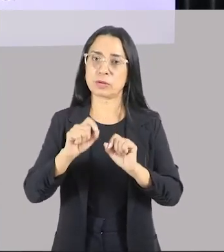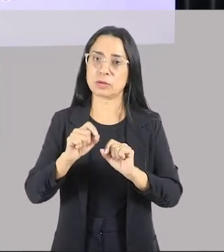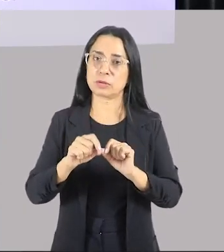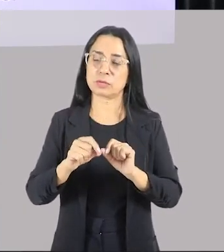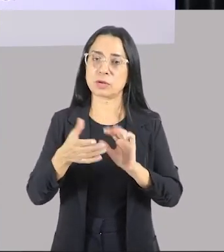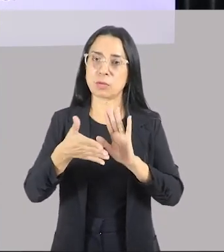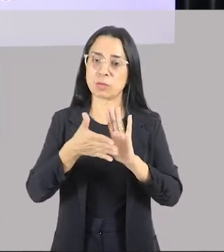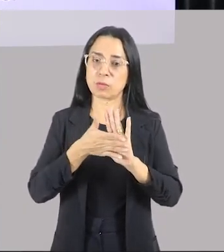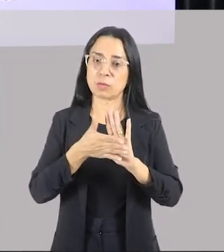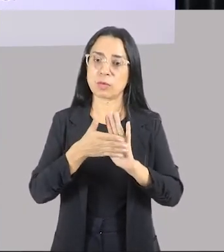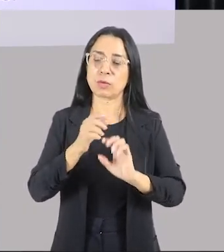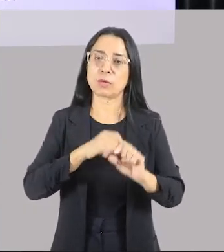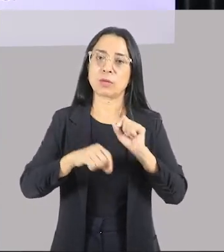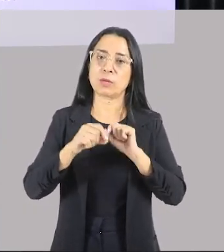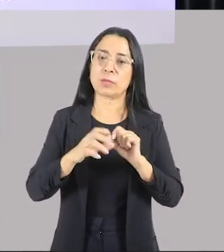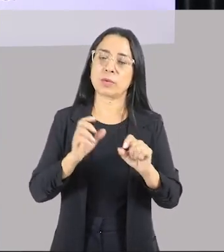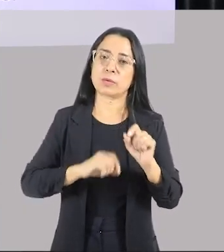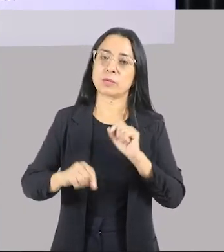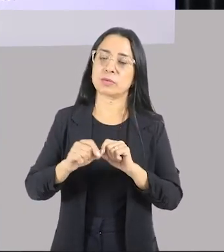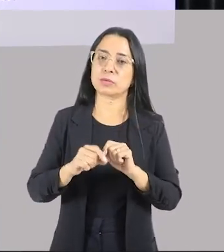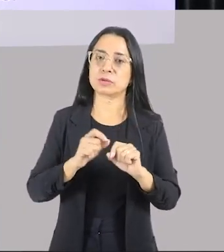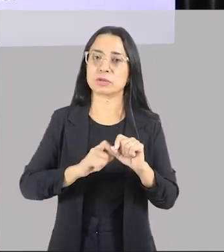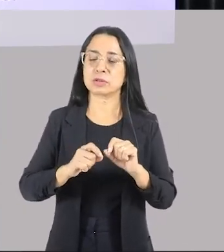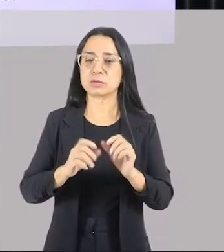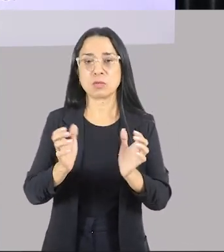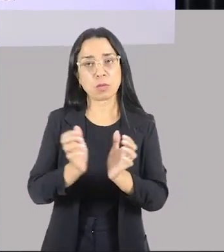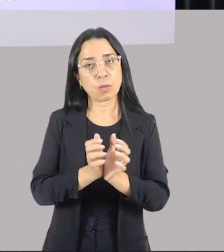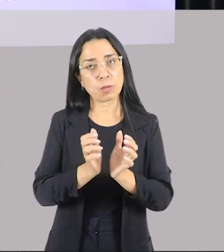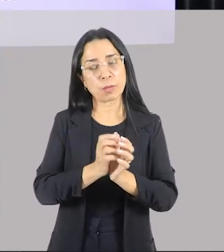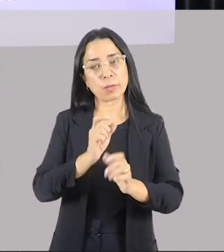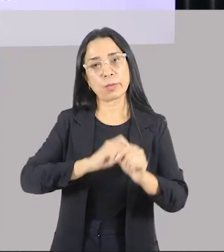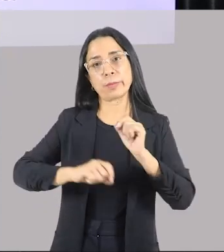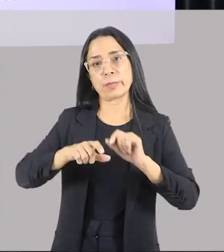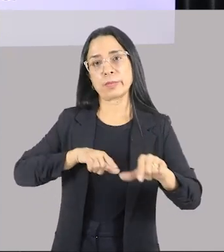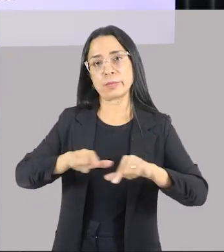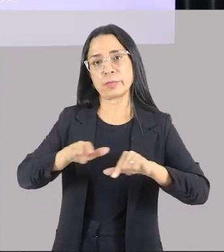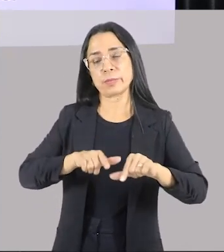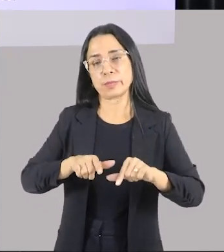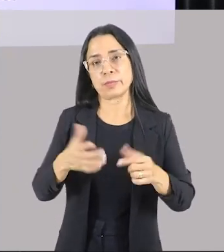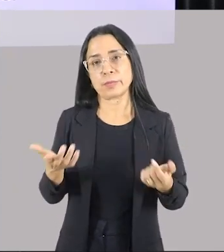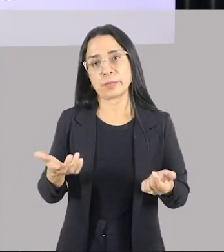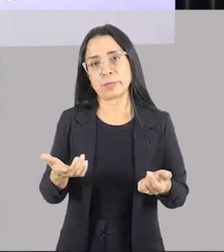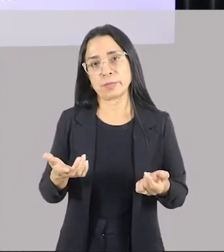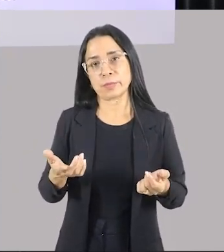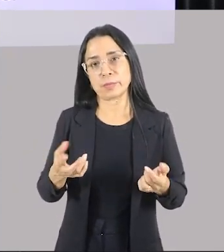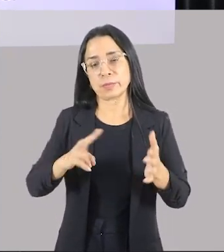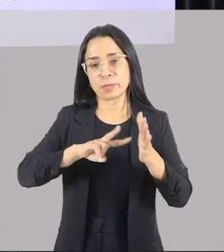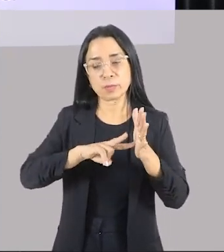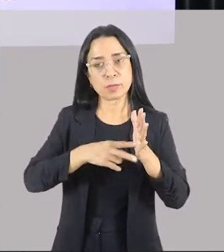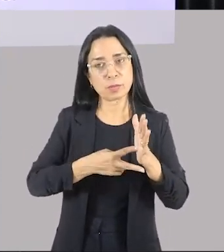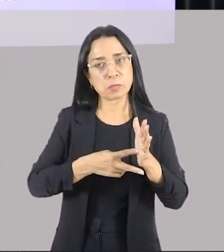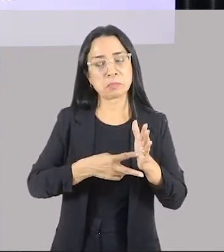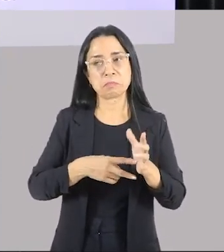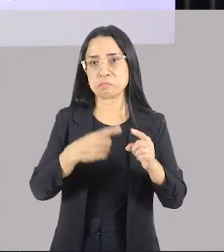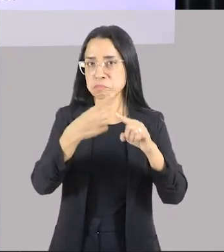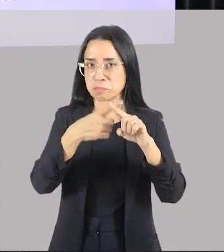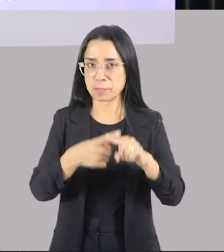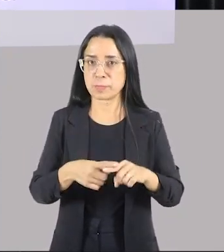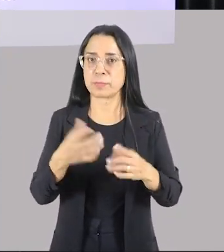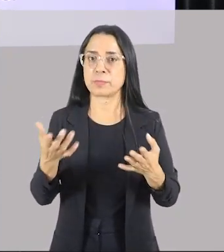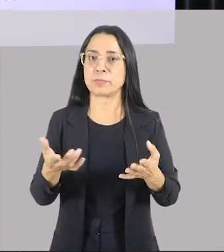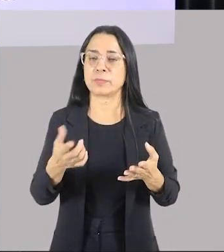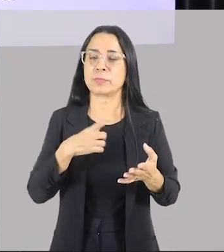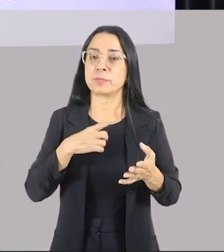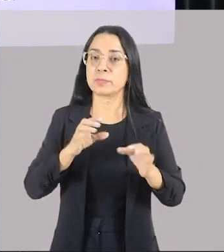inclusive, dessa classe trabalhadora de termos sindicatos, mas nós não temos sindicatos. Era proibido ter sindicatos, era proibido ter